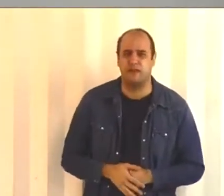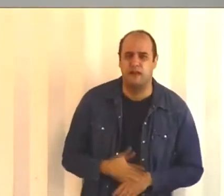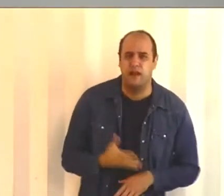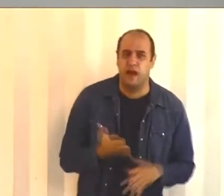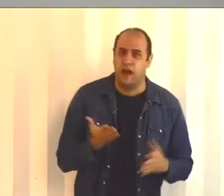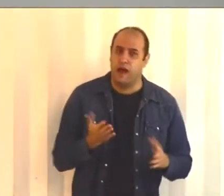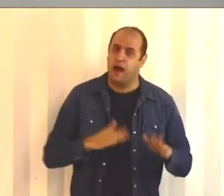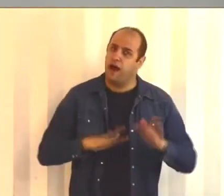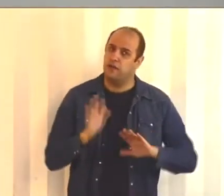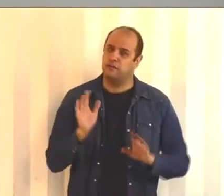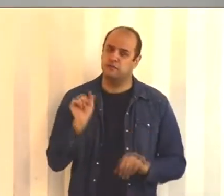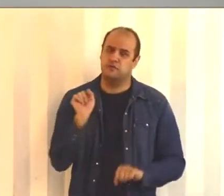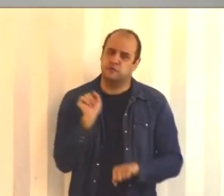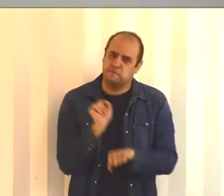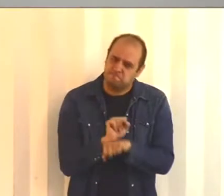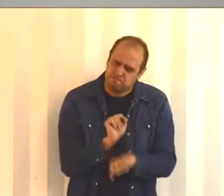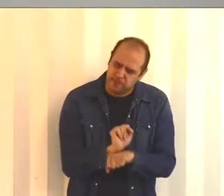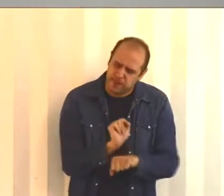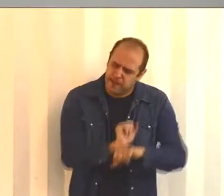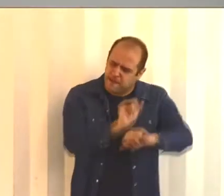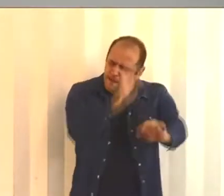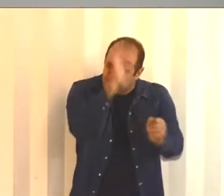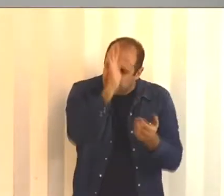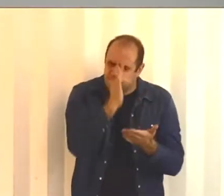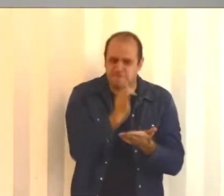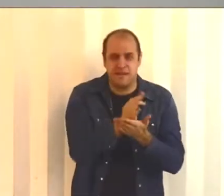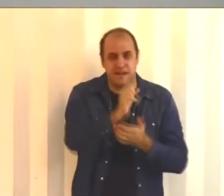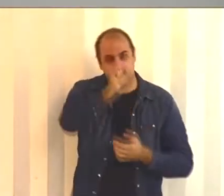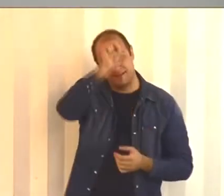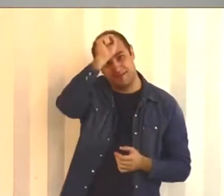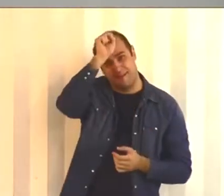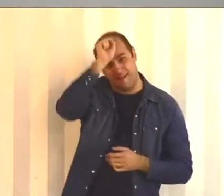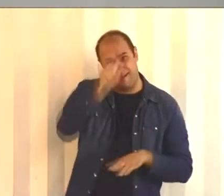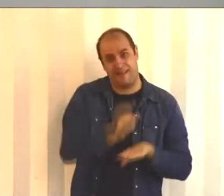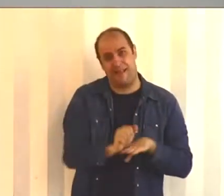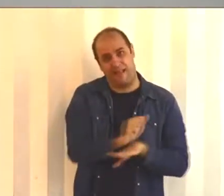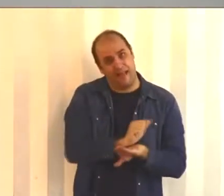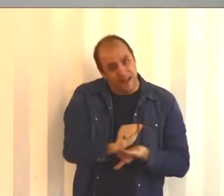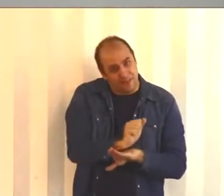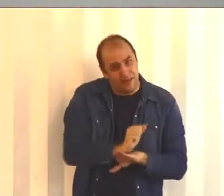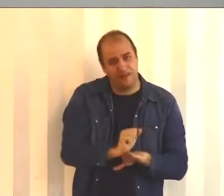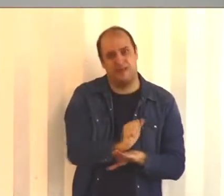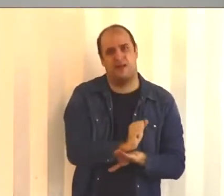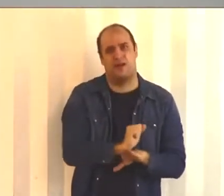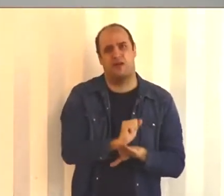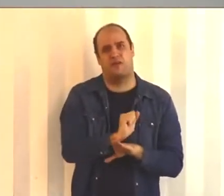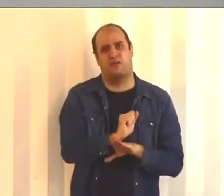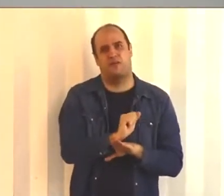esperança ou da fé profunda de Sara e de Abraão, Isaque não